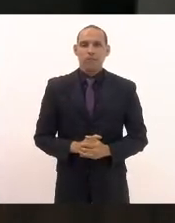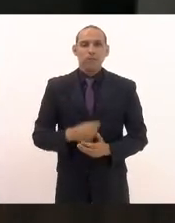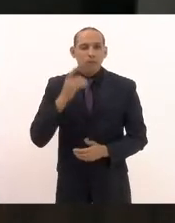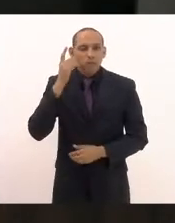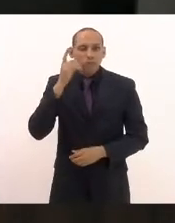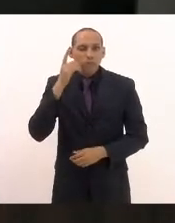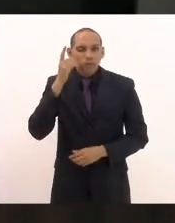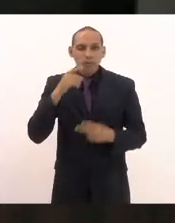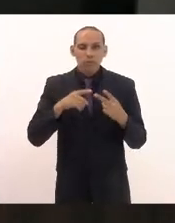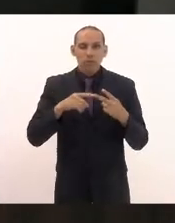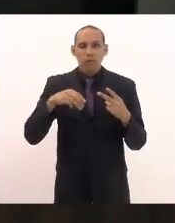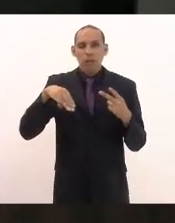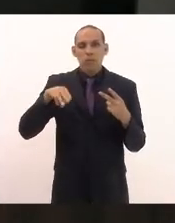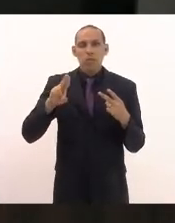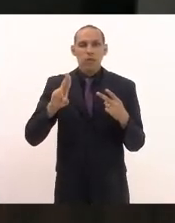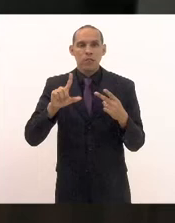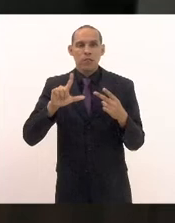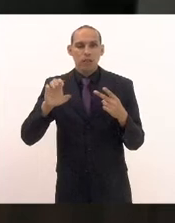Deputado Marcos Miller.